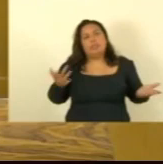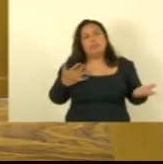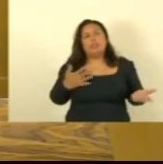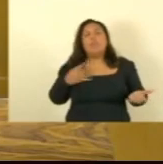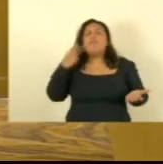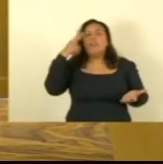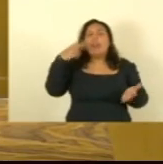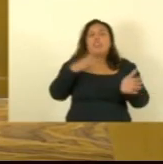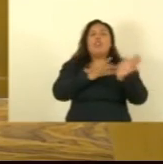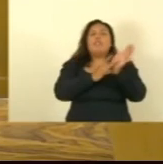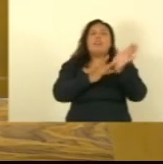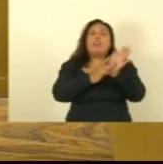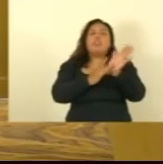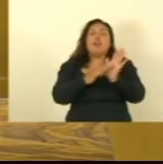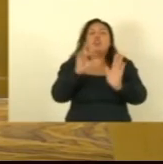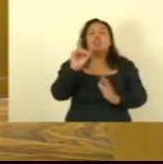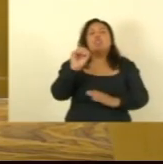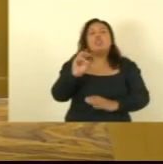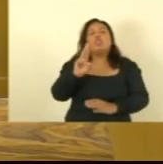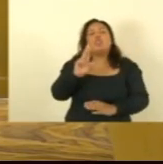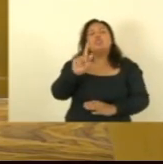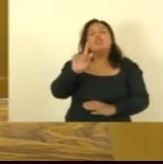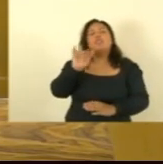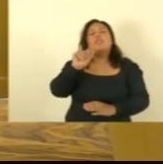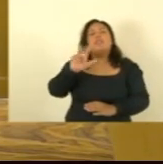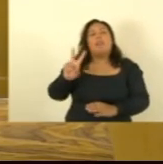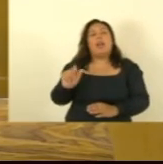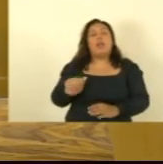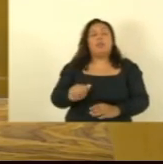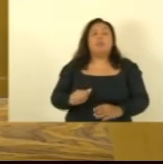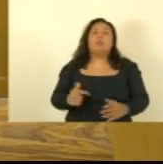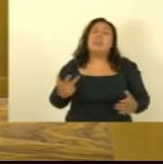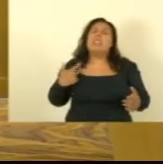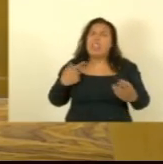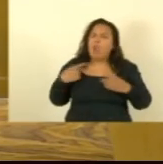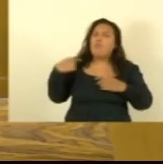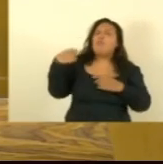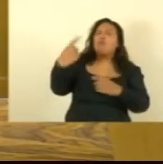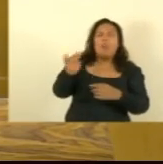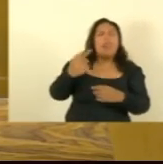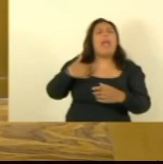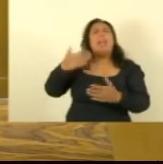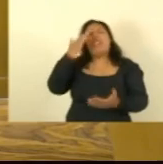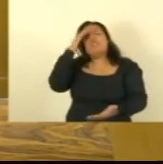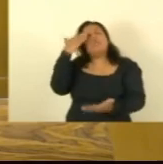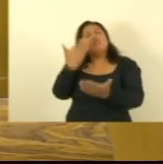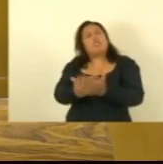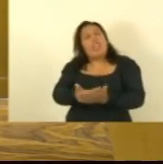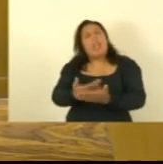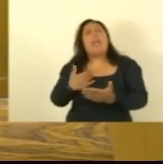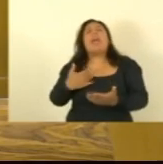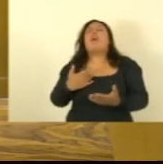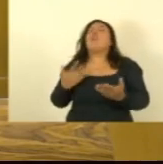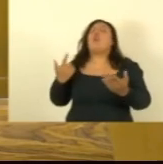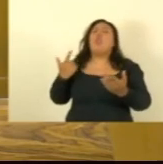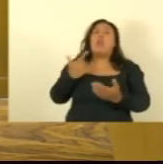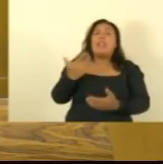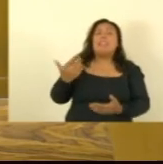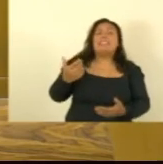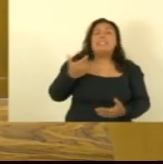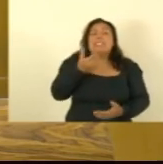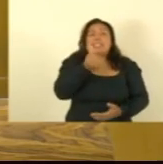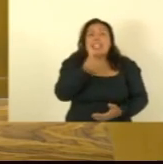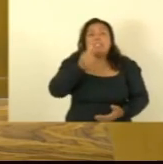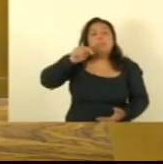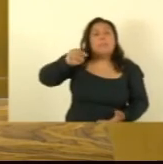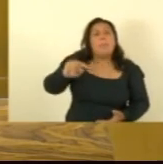faz de conta, Dorgival. Que eu levei, acreditei nesse cara, coloquei 6 mil